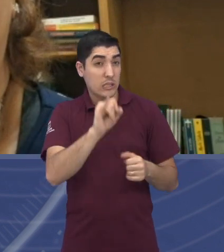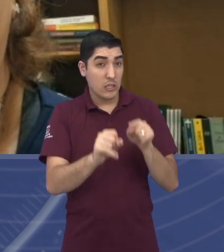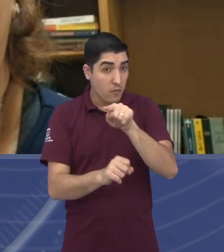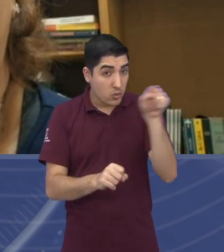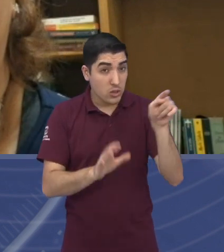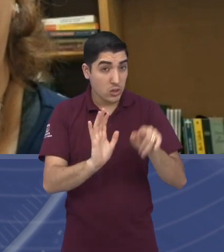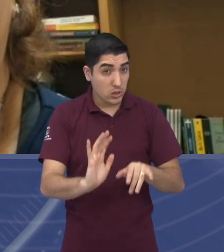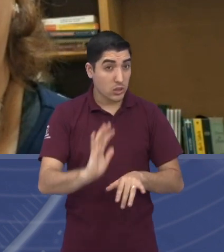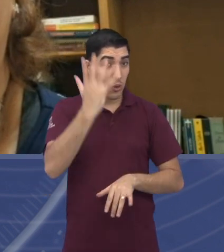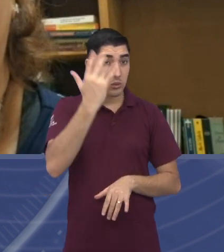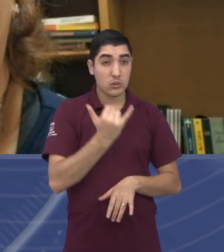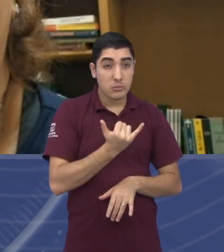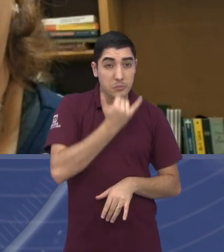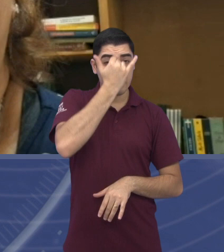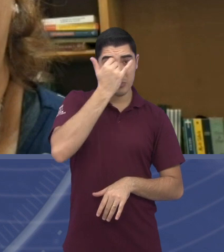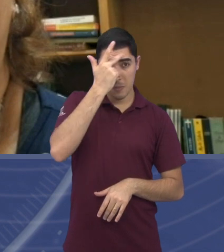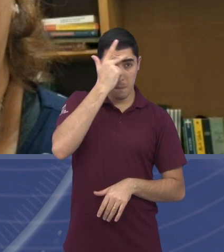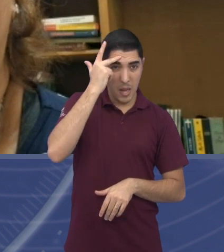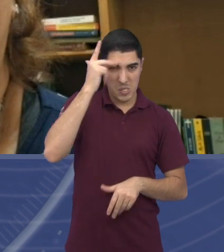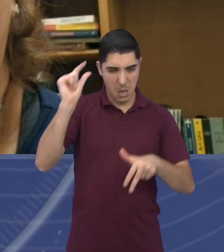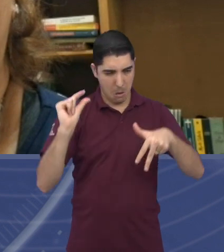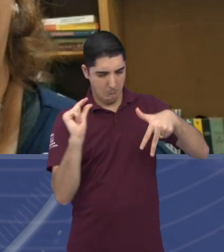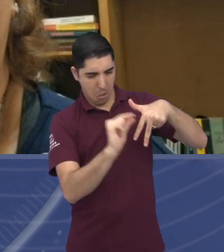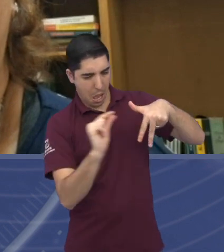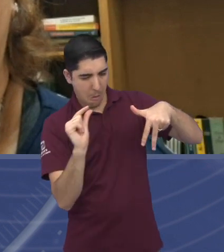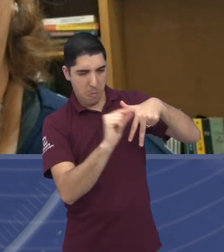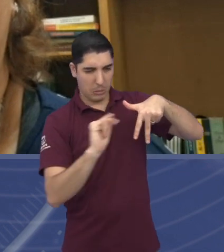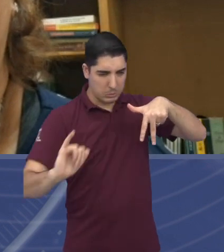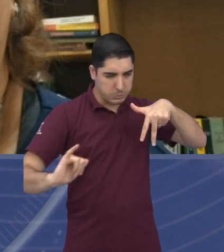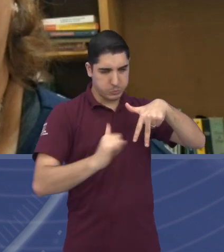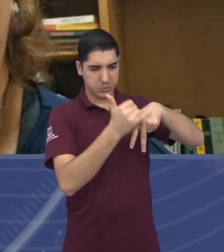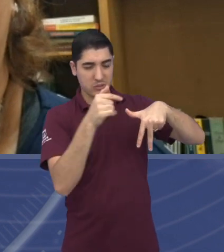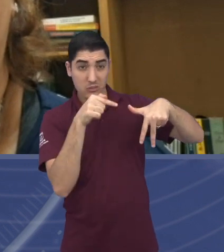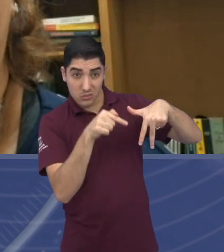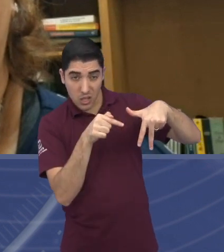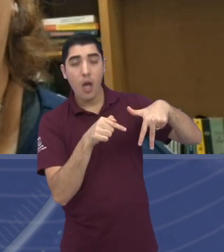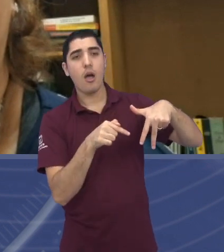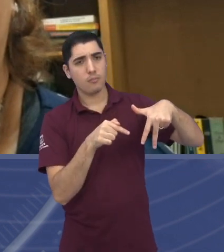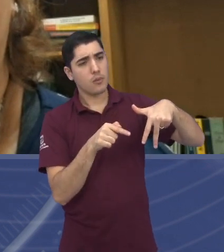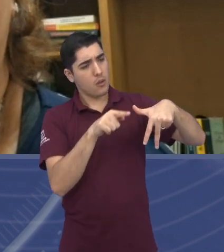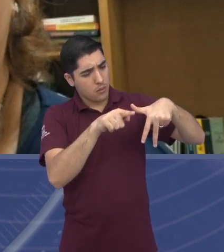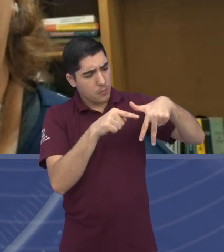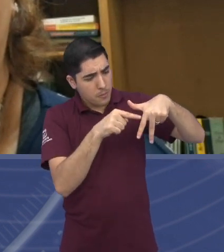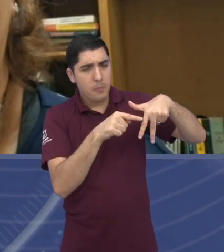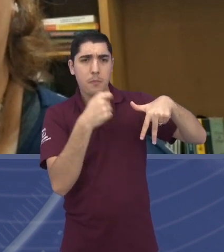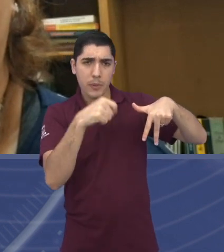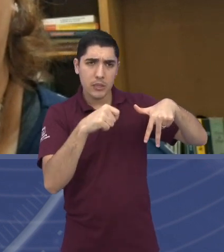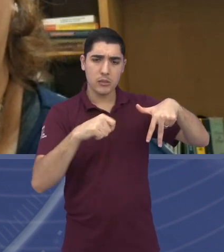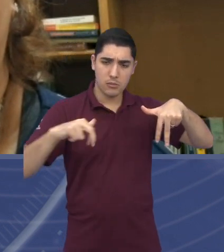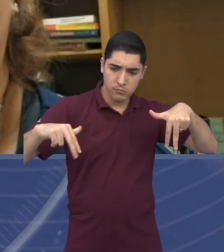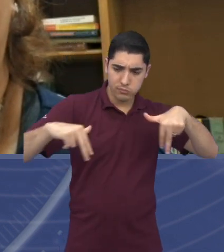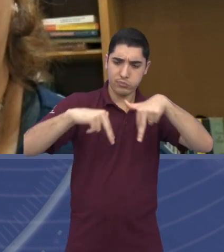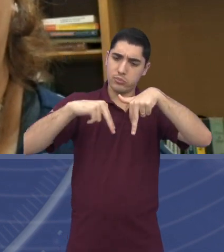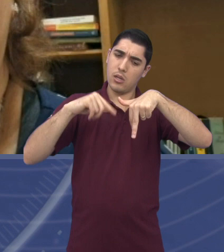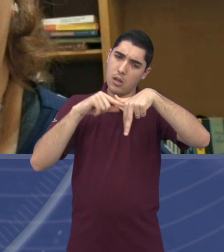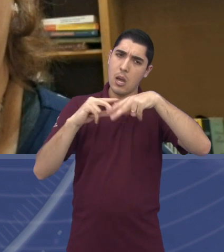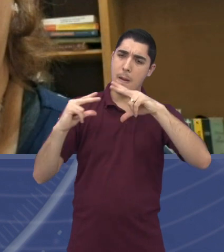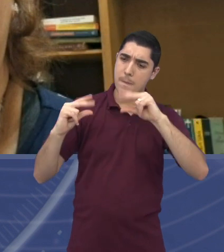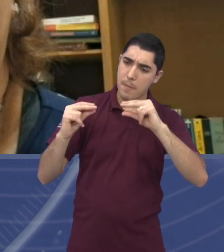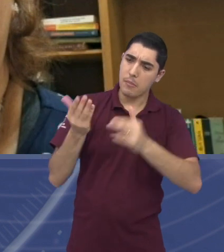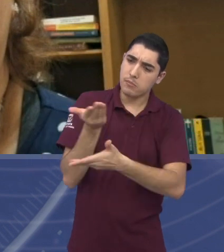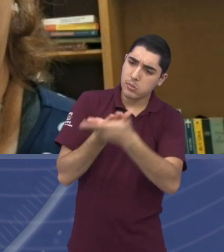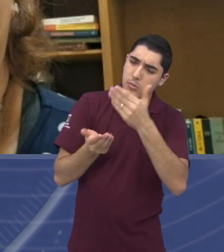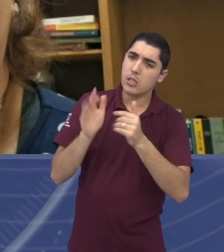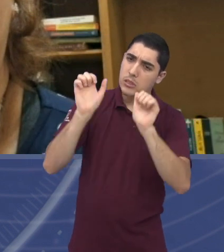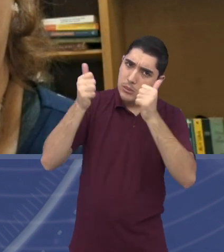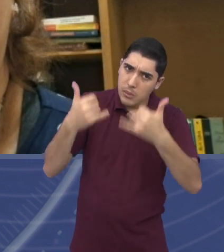de uma situação dessa, ou se você acompanhou também, presenciou, vá lá, converse com a pessoa. Essas